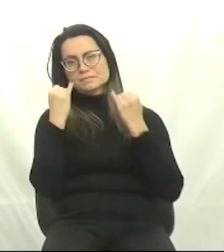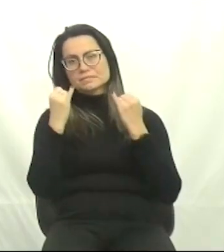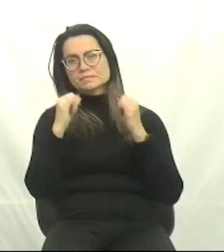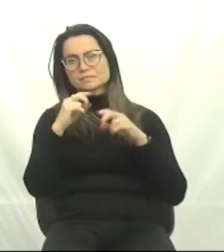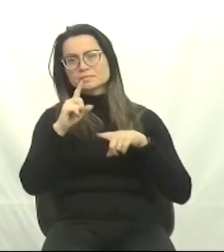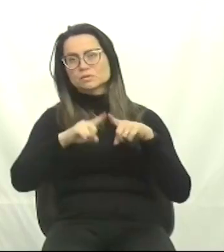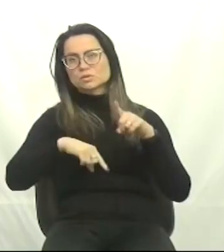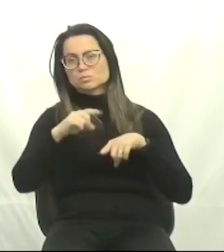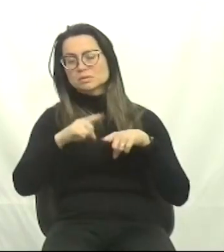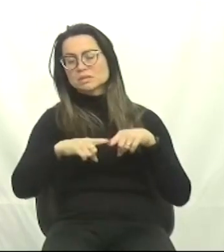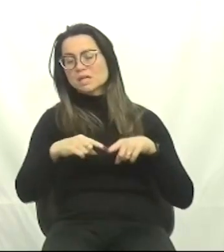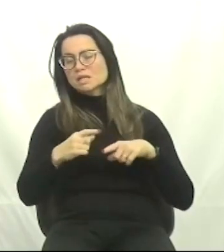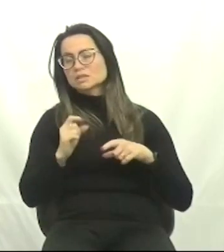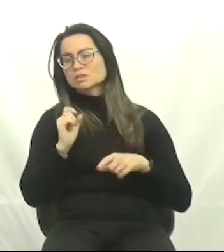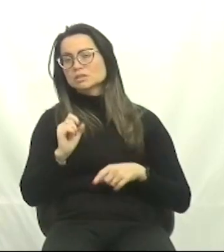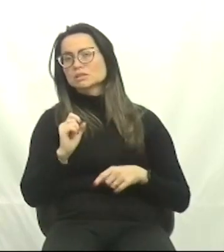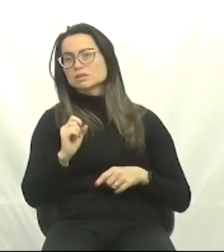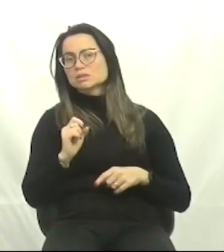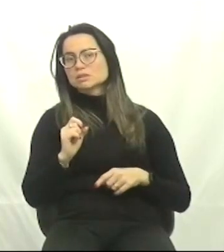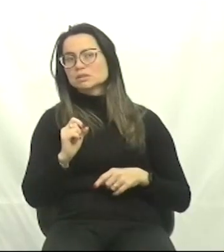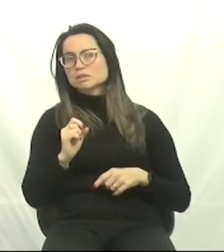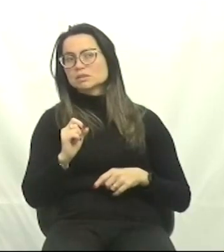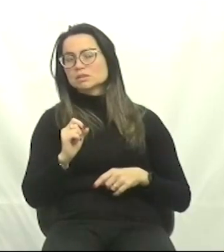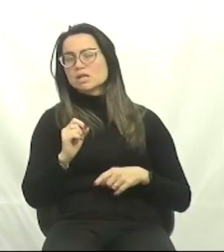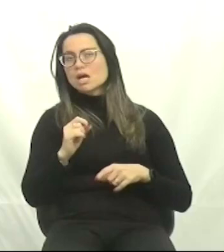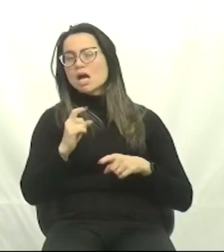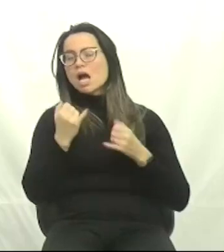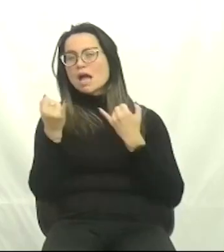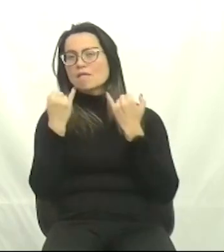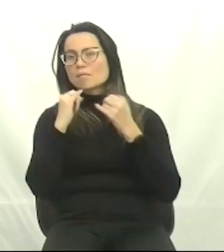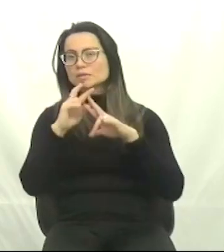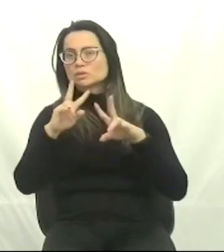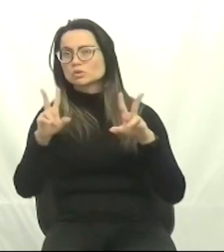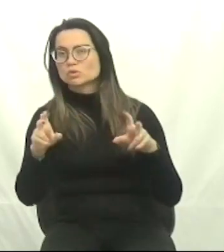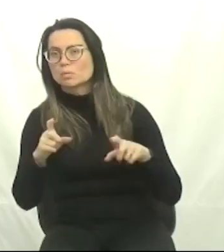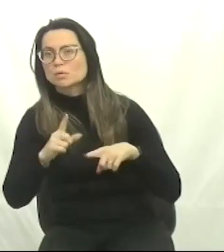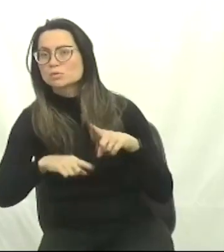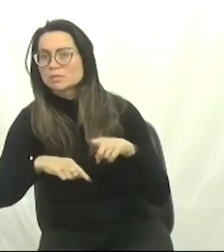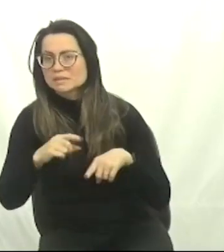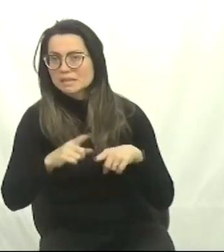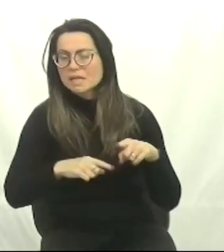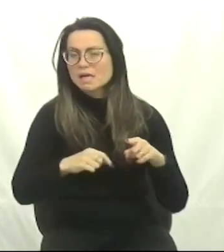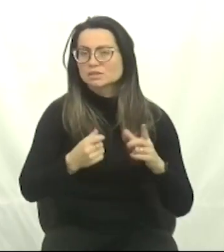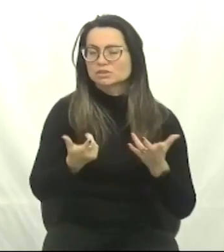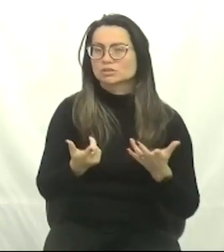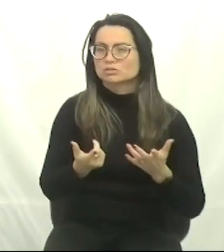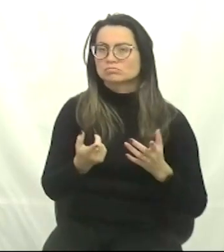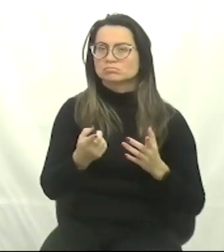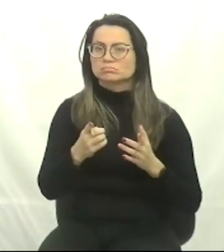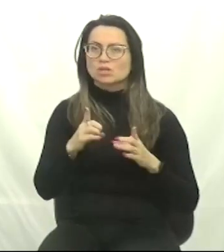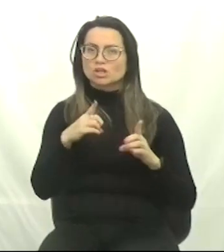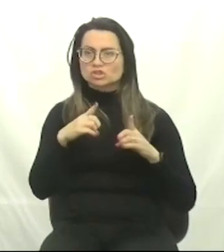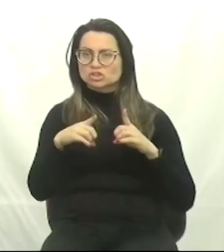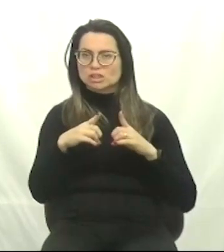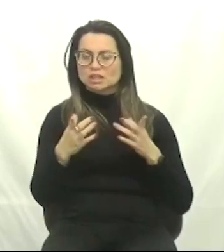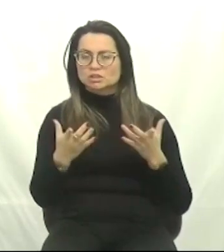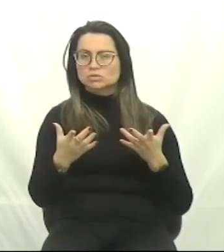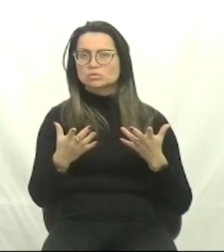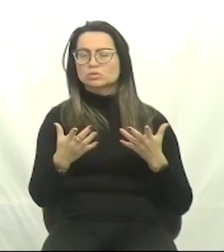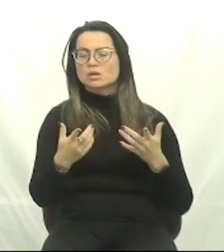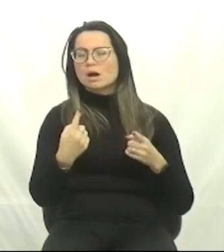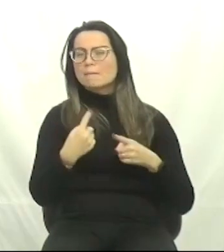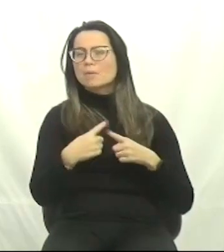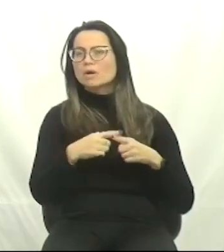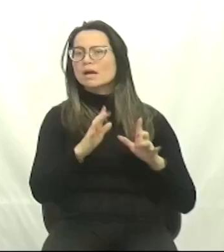materiais didáticos que ainda estão na sede da antiga FANCRI. Qual o objetivo desses materiais estar nesse lugar que não está